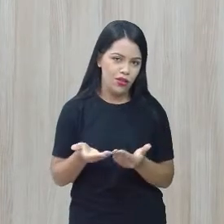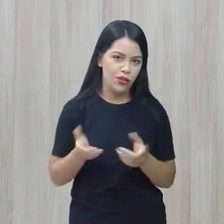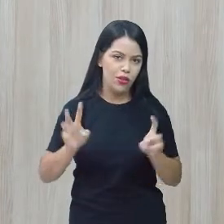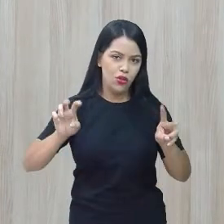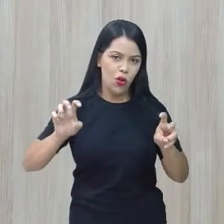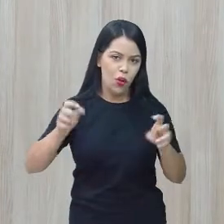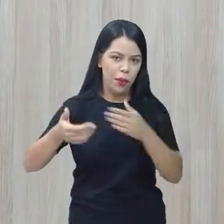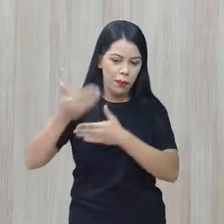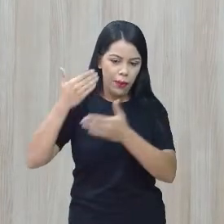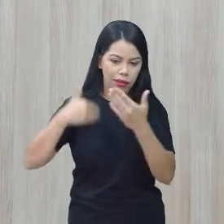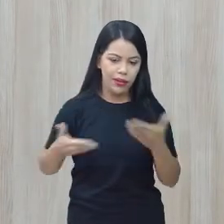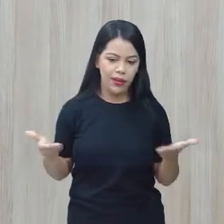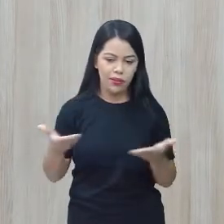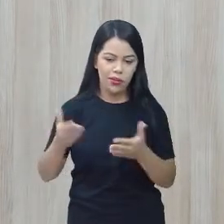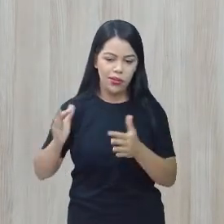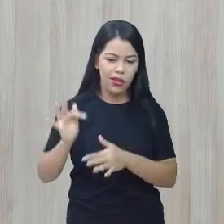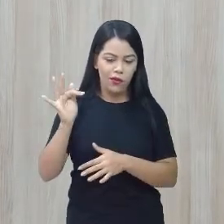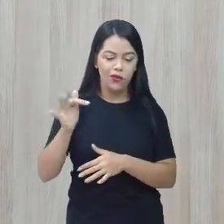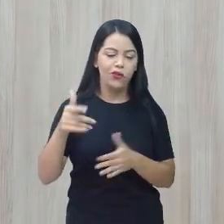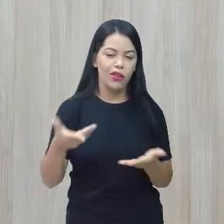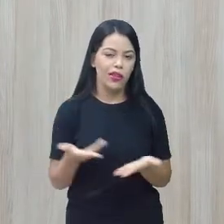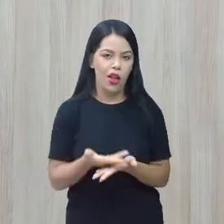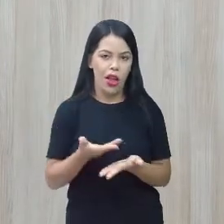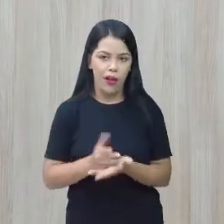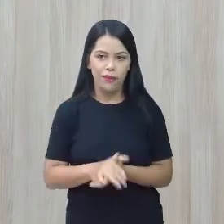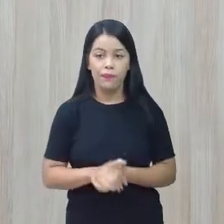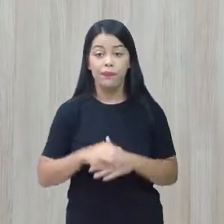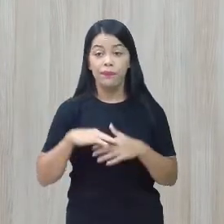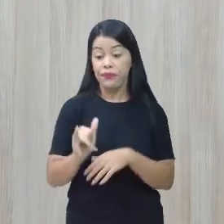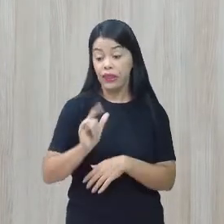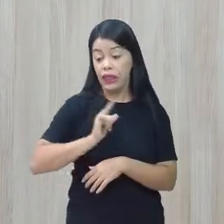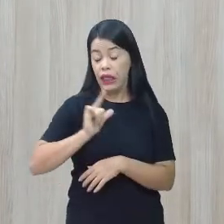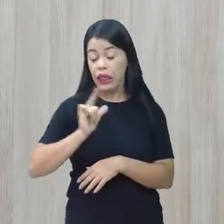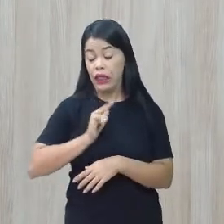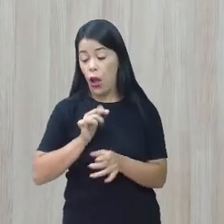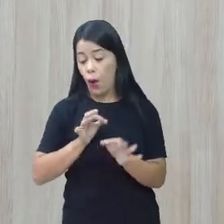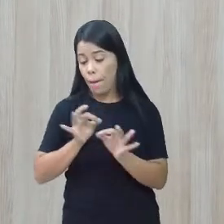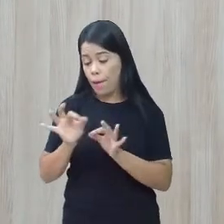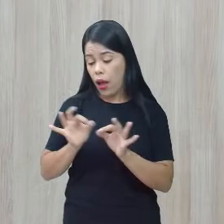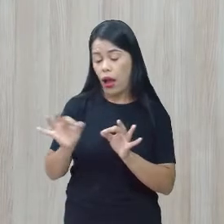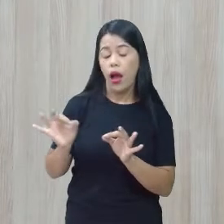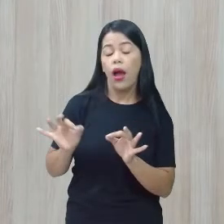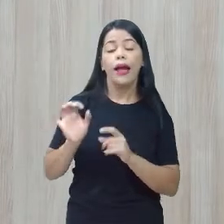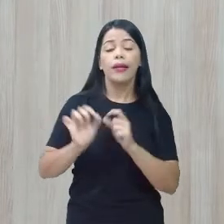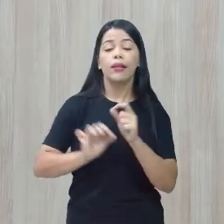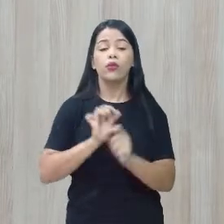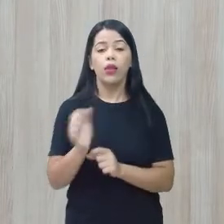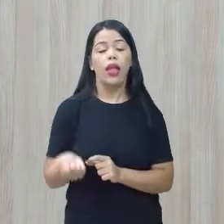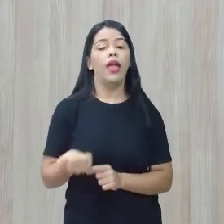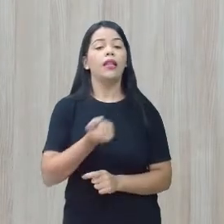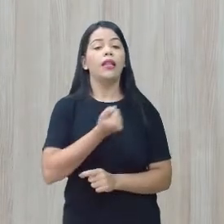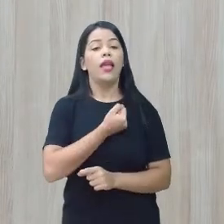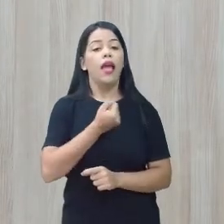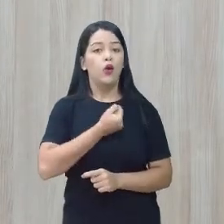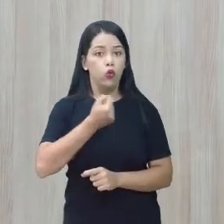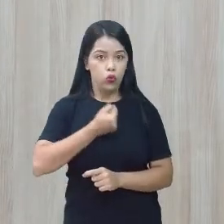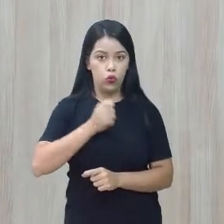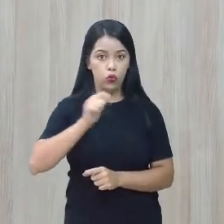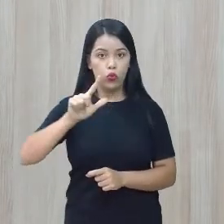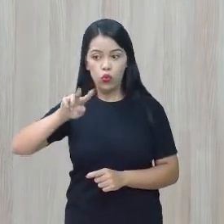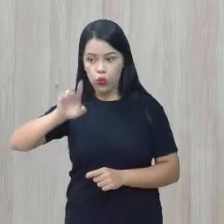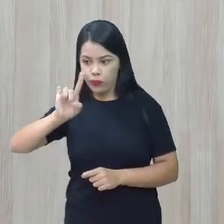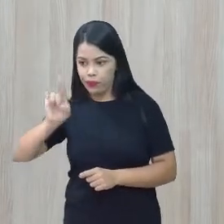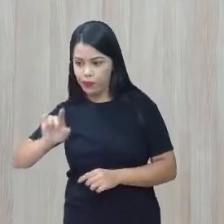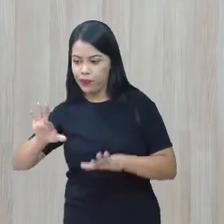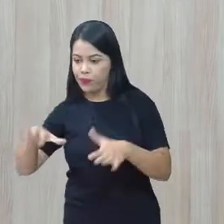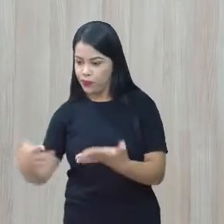eu trouxe para vocês, se a gente tem essa medida de anos-luz já frequente na astronomia, e agora a gente acabou de fazer a